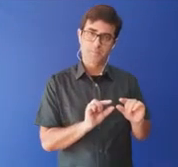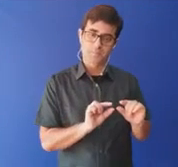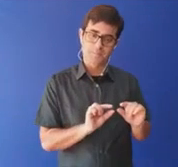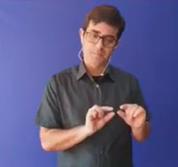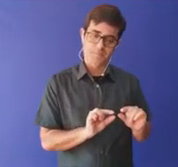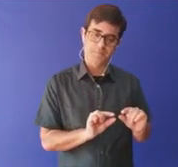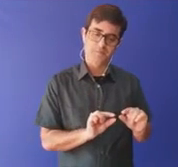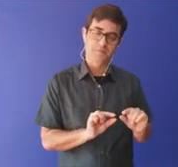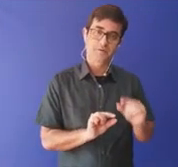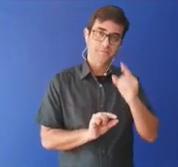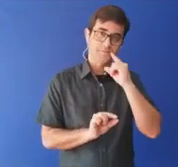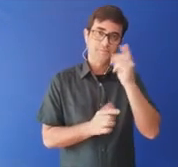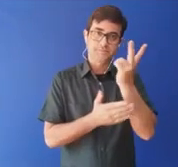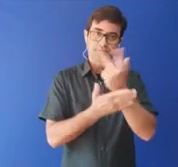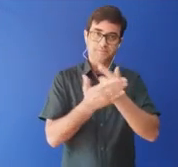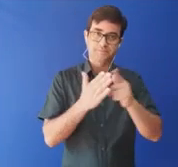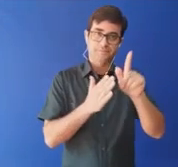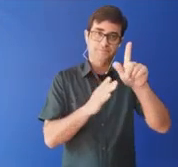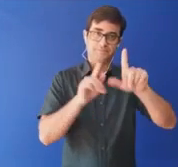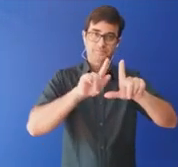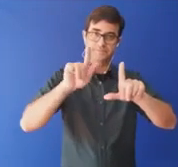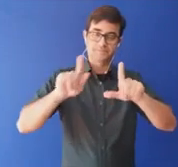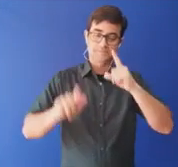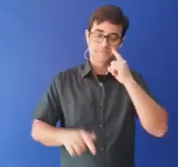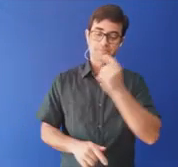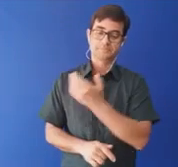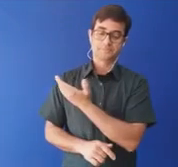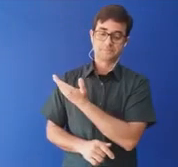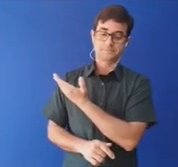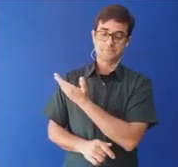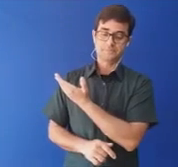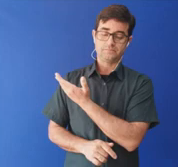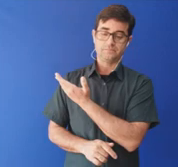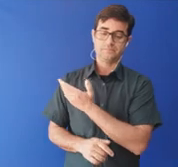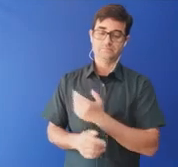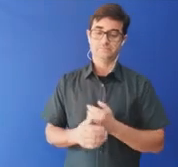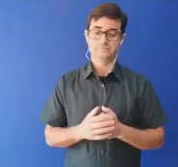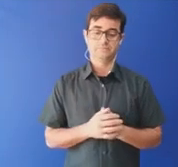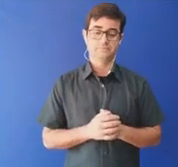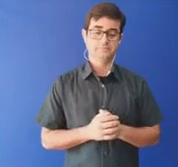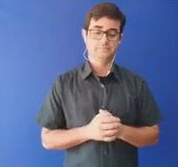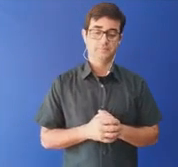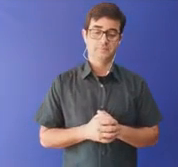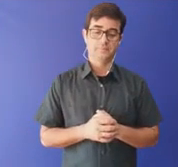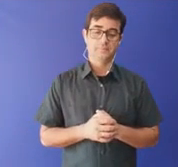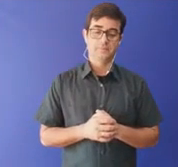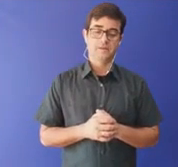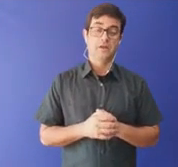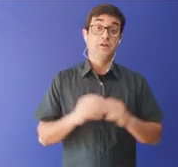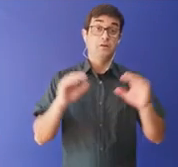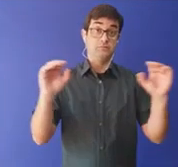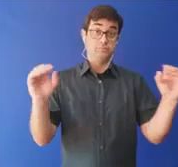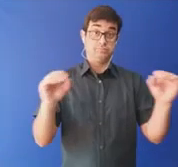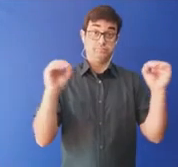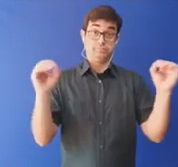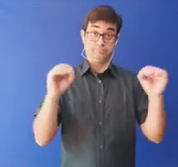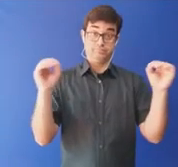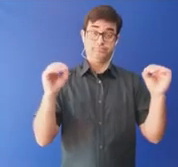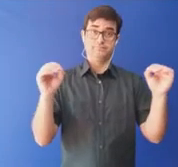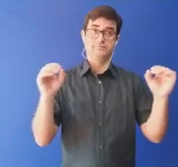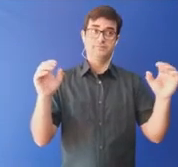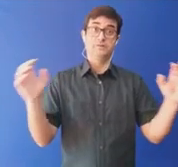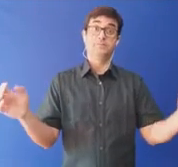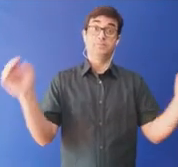menos baixo, do que um poço de uma ligação forte, porque aqui essa diferença de energia do estado